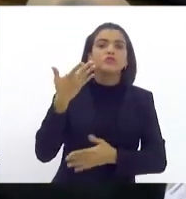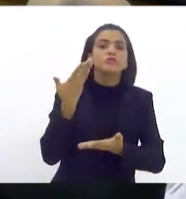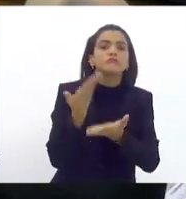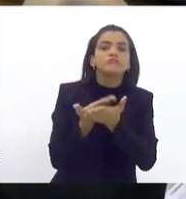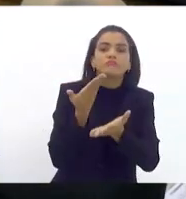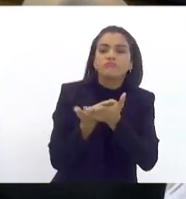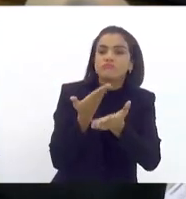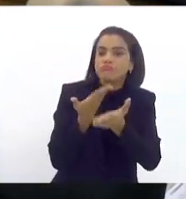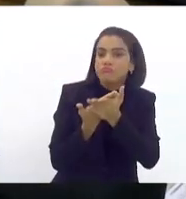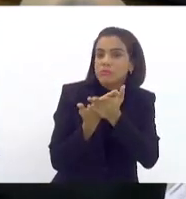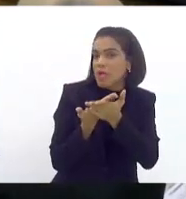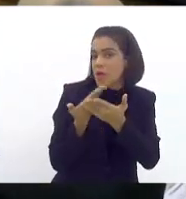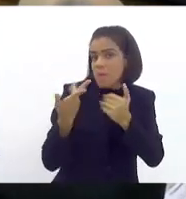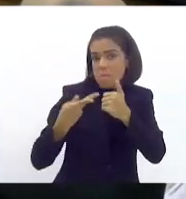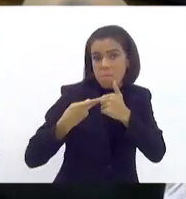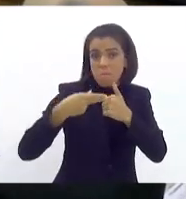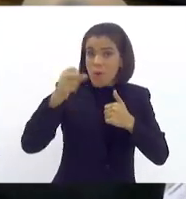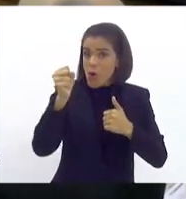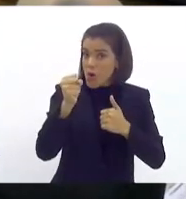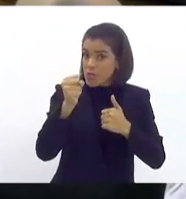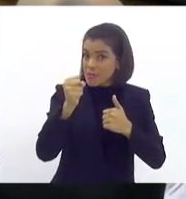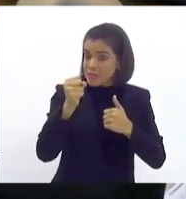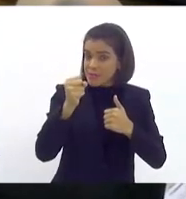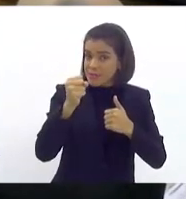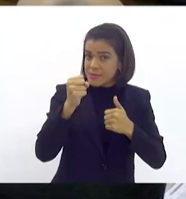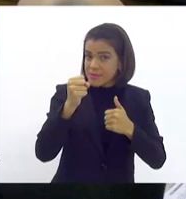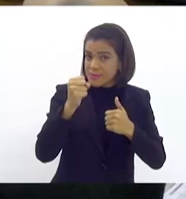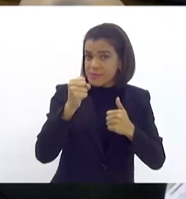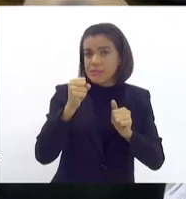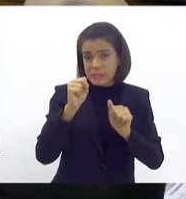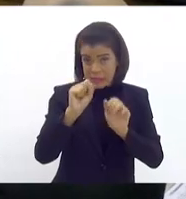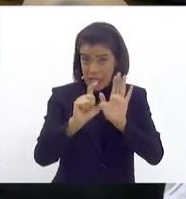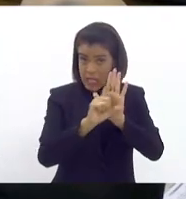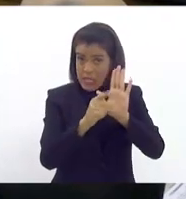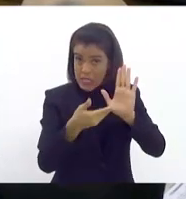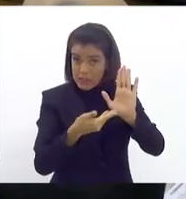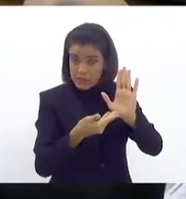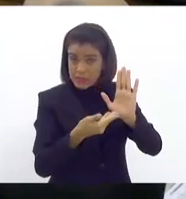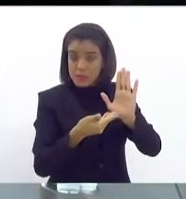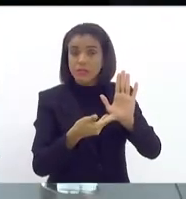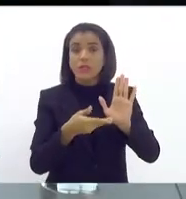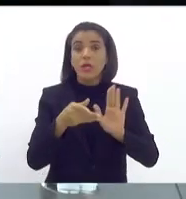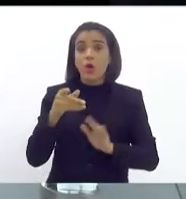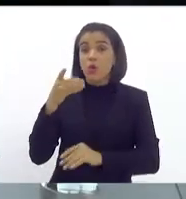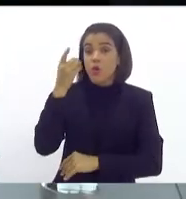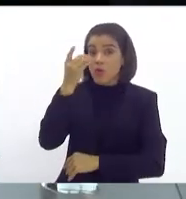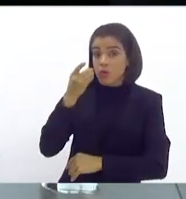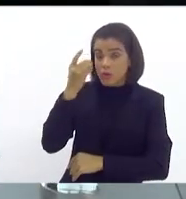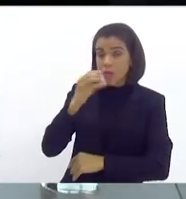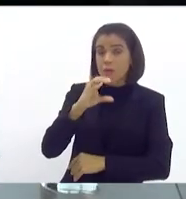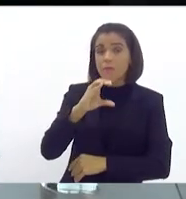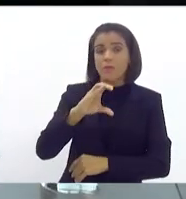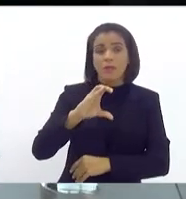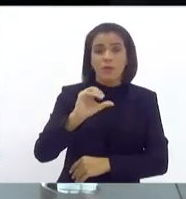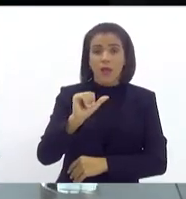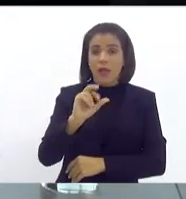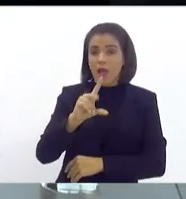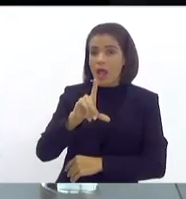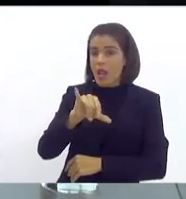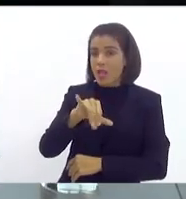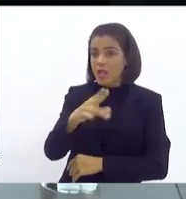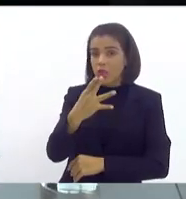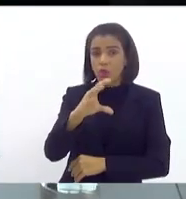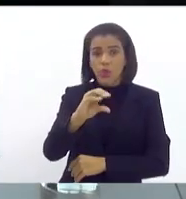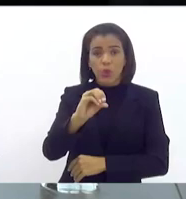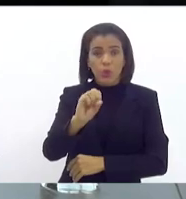especializado em língua de sinais. Sim. A lei. A lei, exato. O deputado Carlinho do BNH, no projeto de lei, está